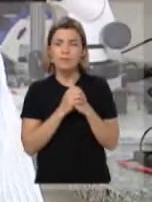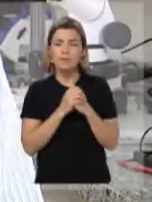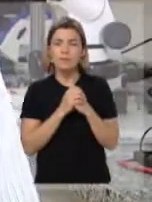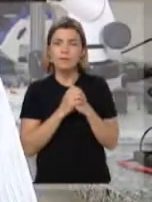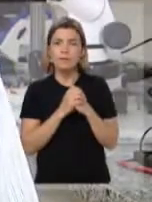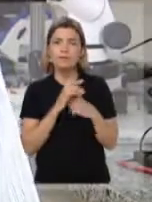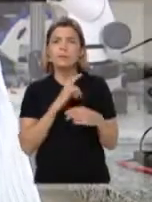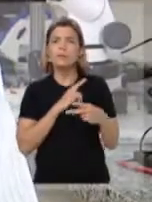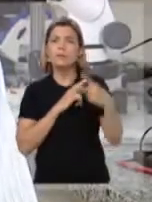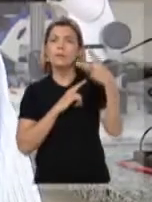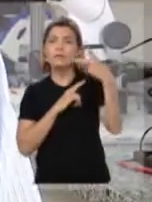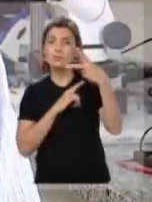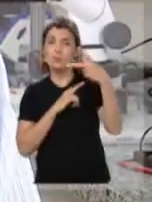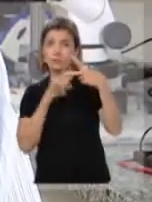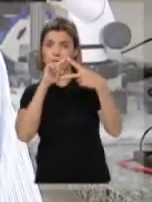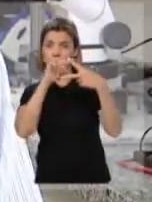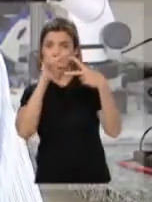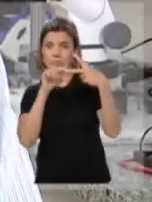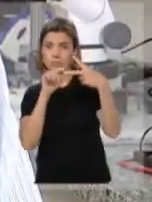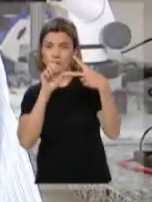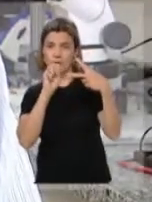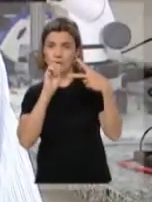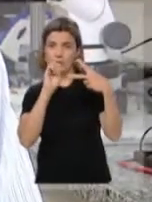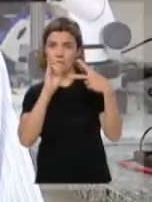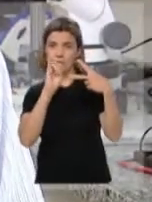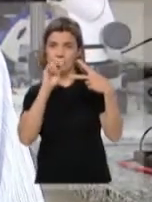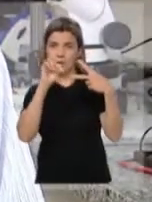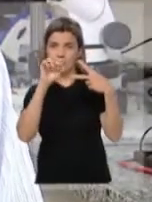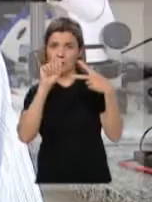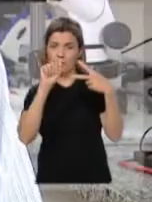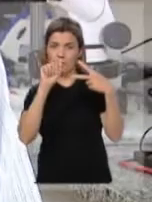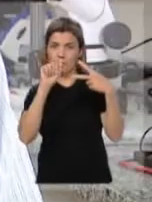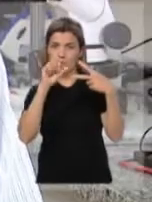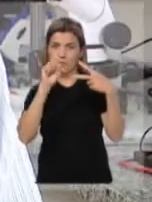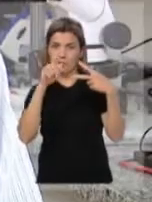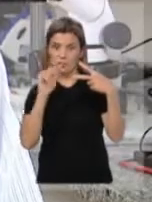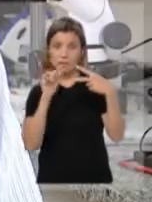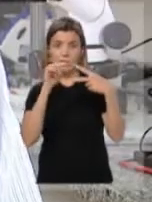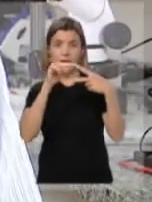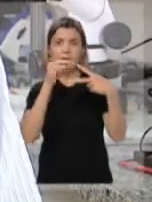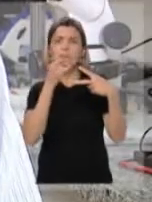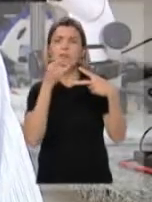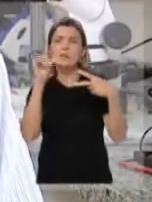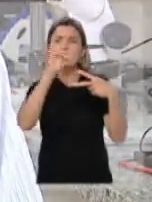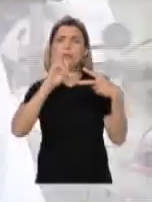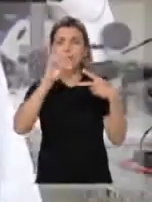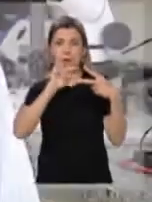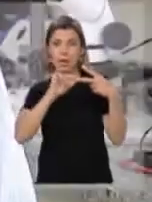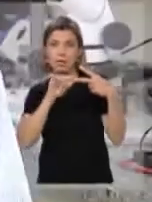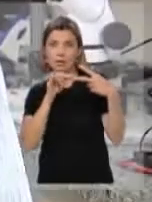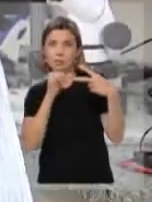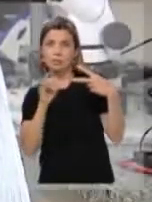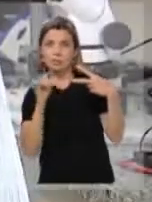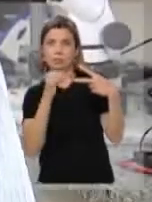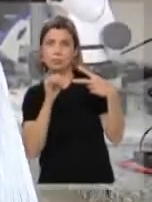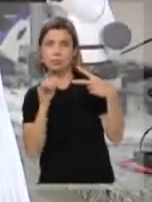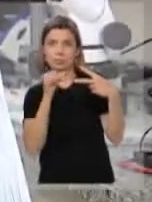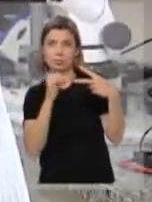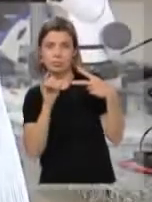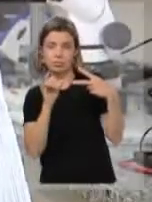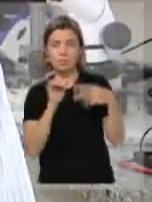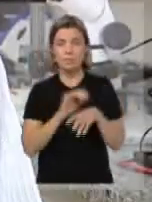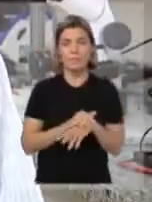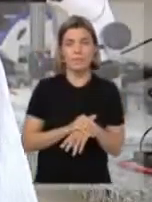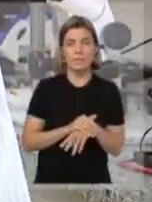E existem basicamente dois tipos de sinapses. Os sinapses químicos e os sinapses elétricos. Basicamente, que nós